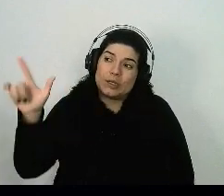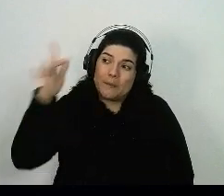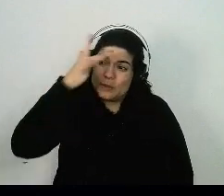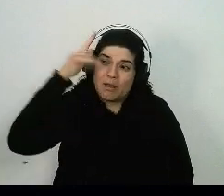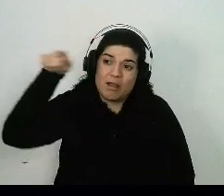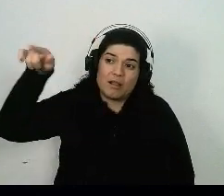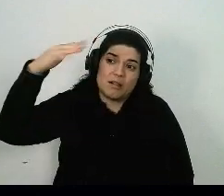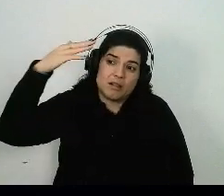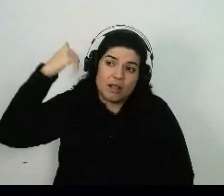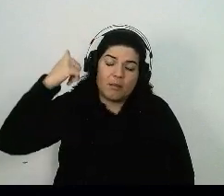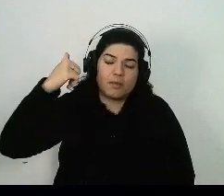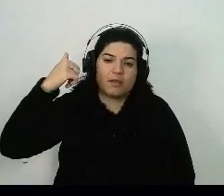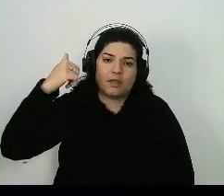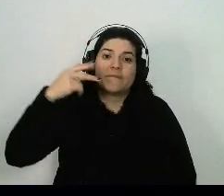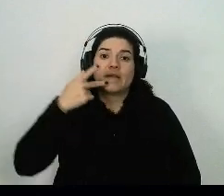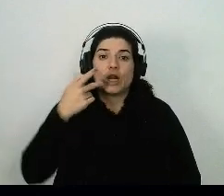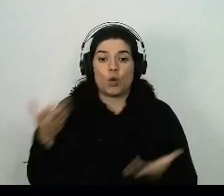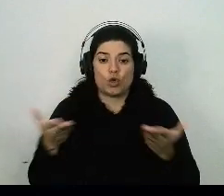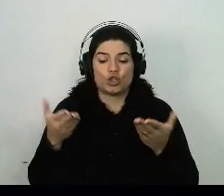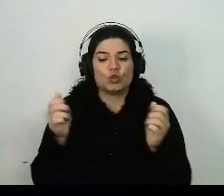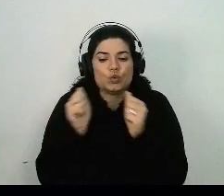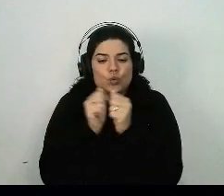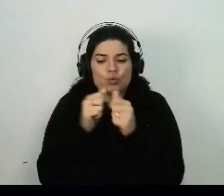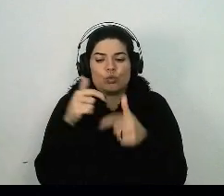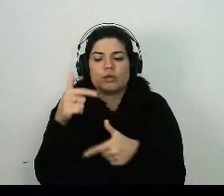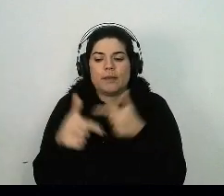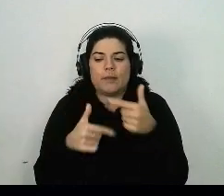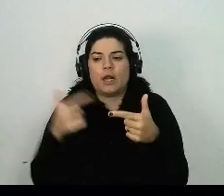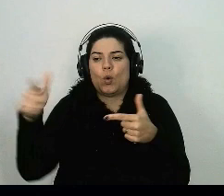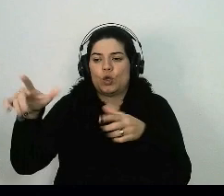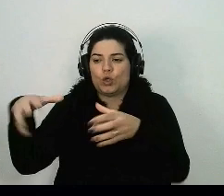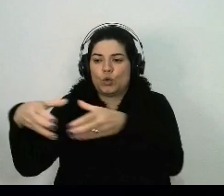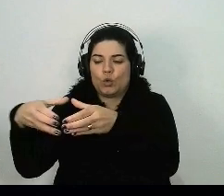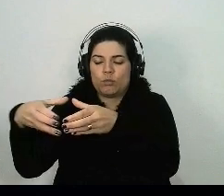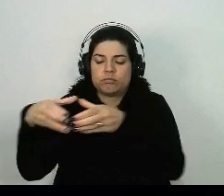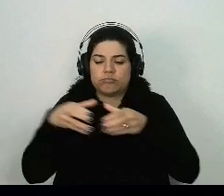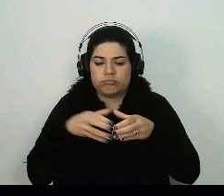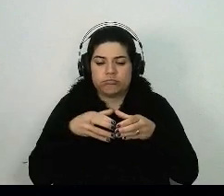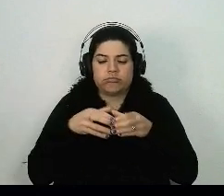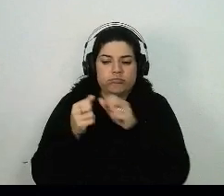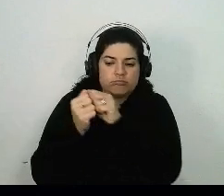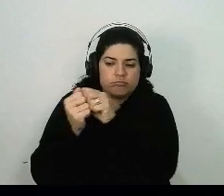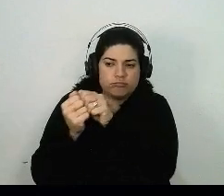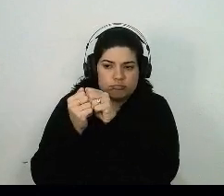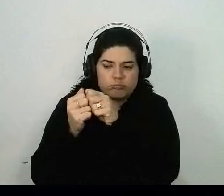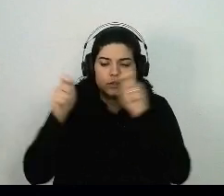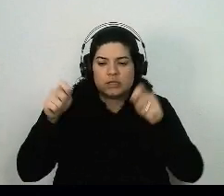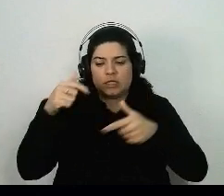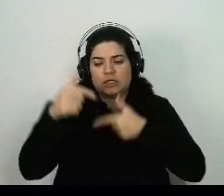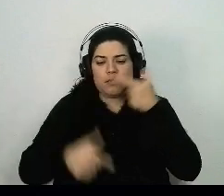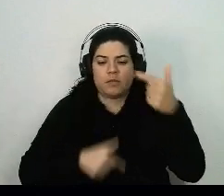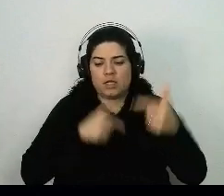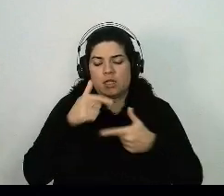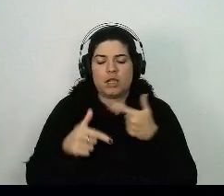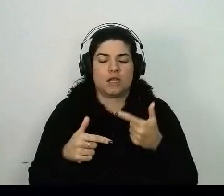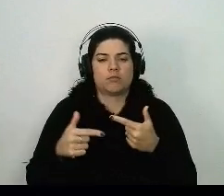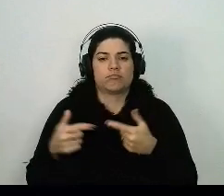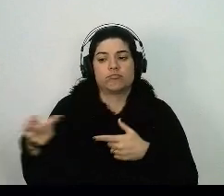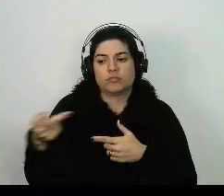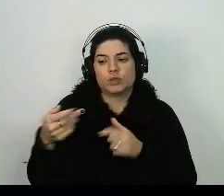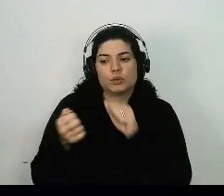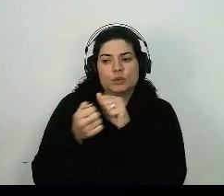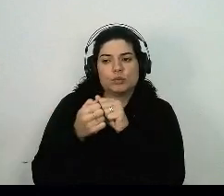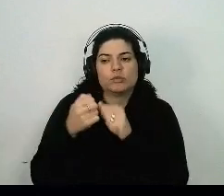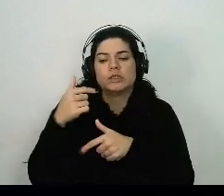fala muito em coprodução, em desenvolvimento conjunto, em co-design e cocriação, né? Por